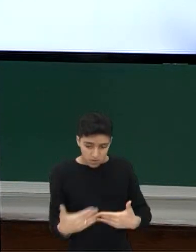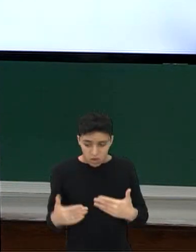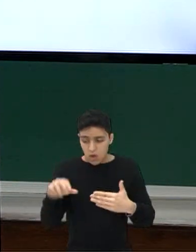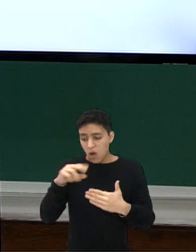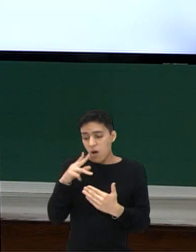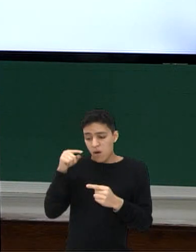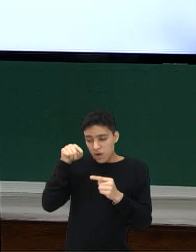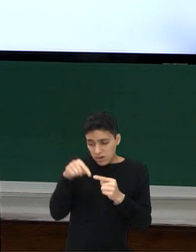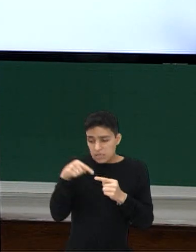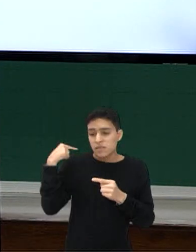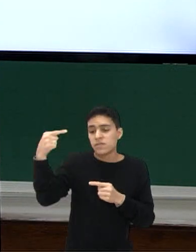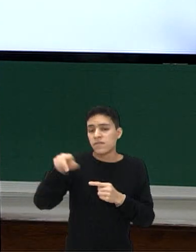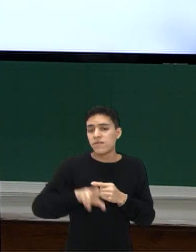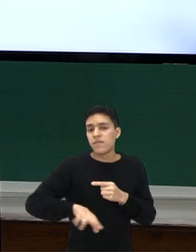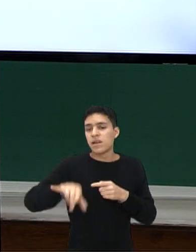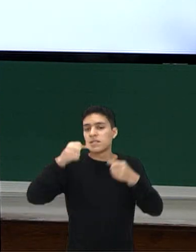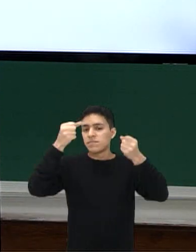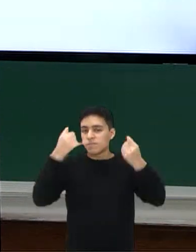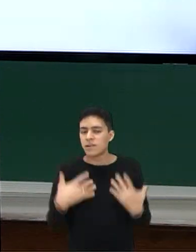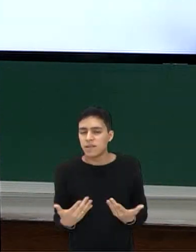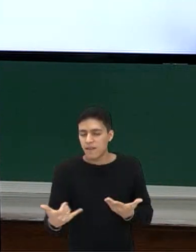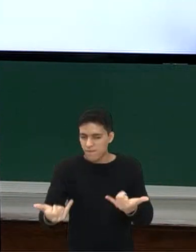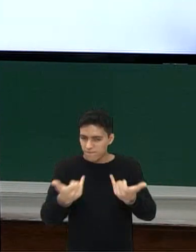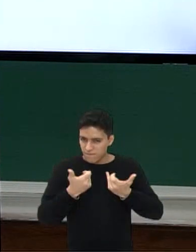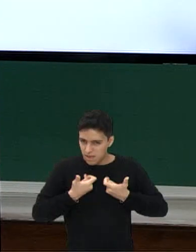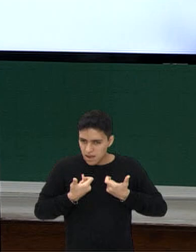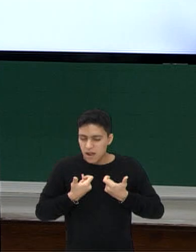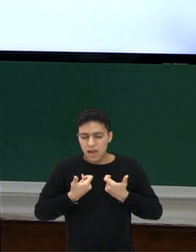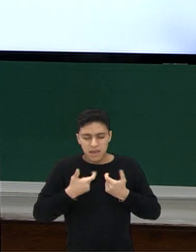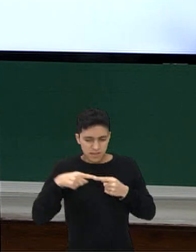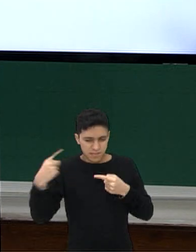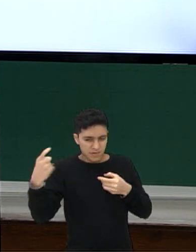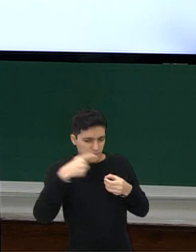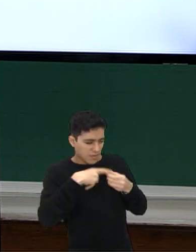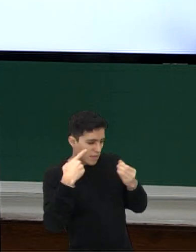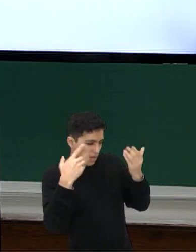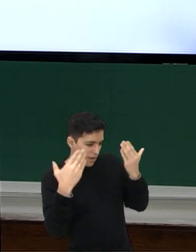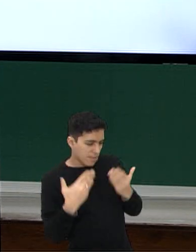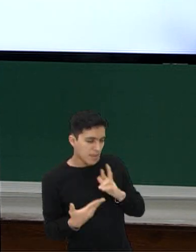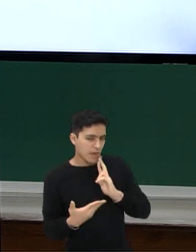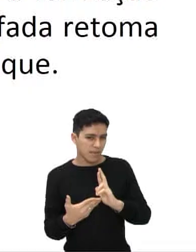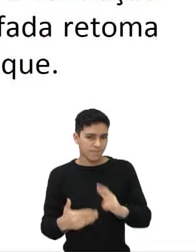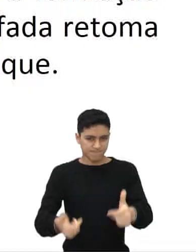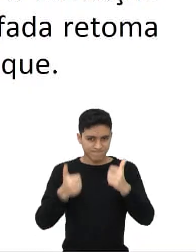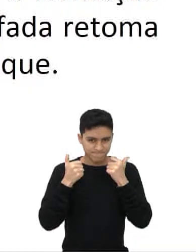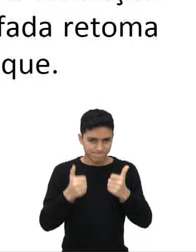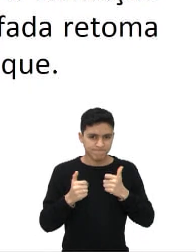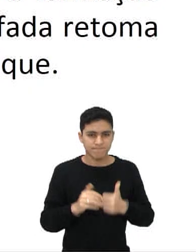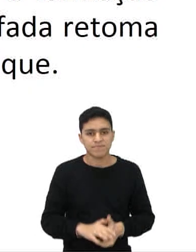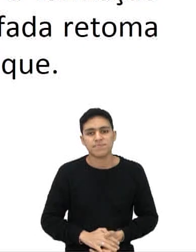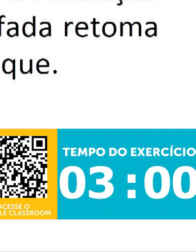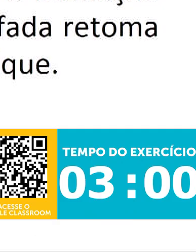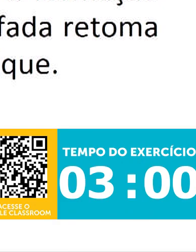que ainda vai ser dito? Fala aí para mim e a gente já volta para comparar as nossas respostas.